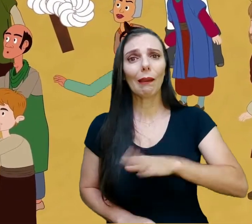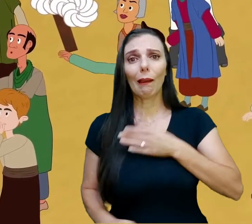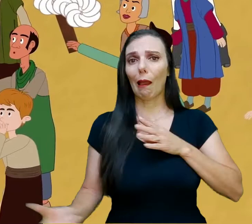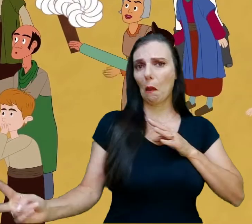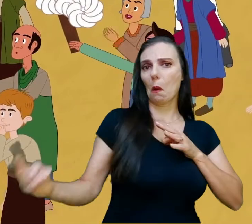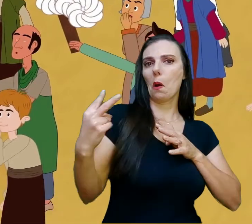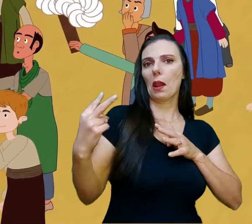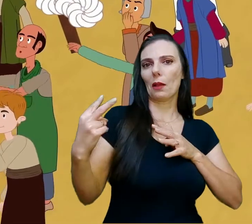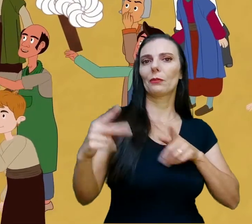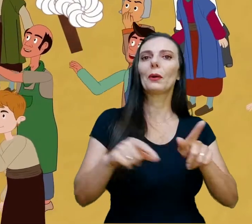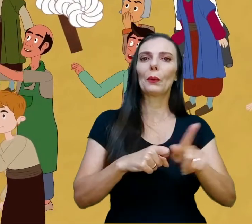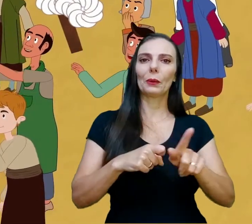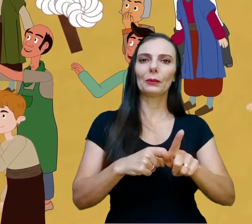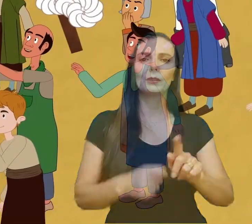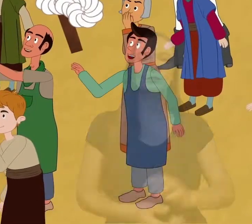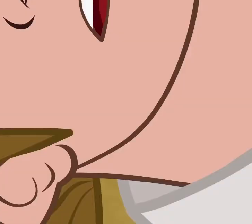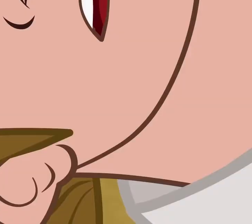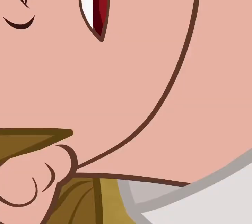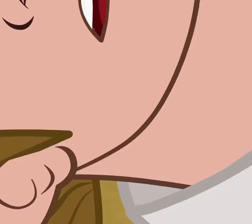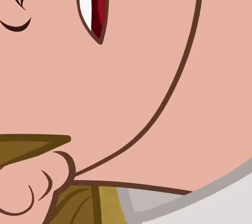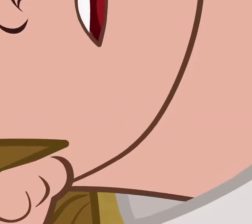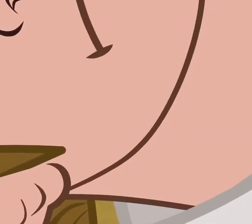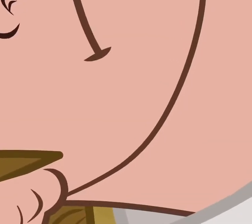espantadas, também olhavam para ele.